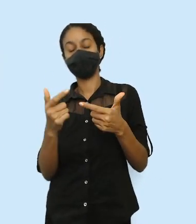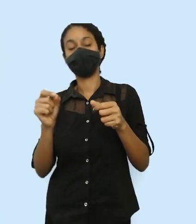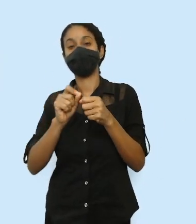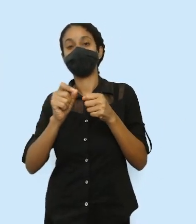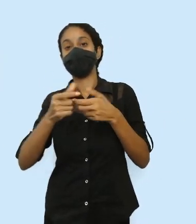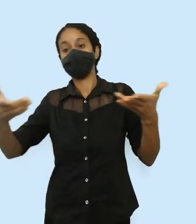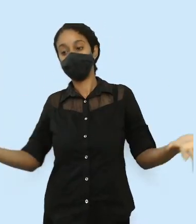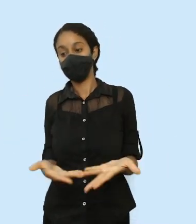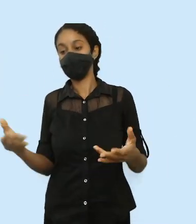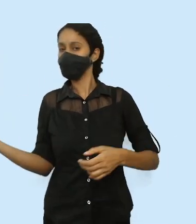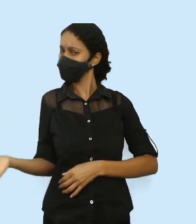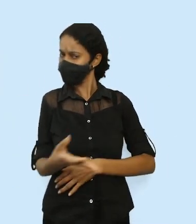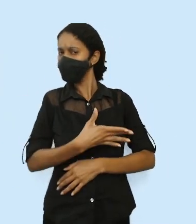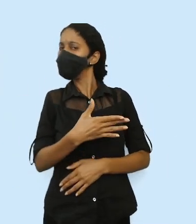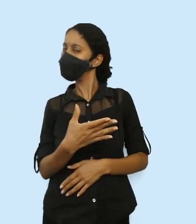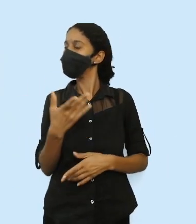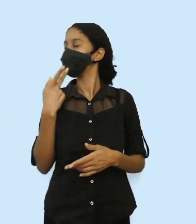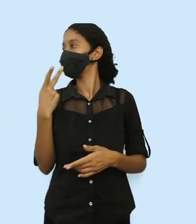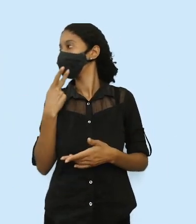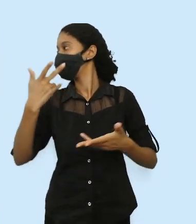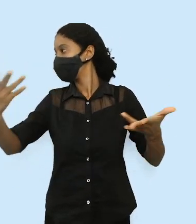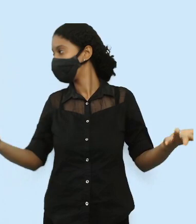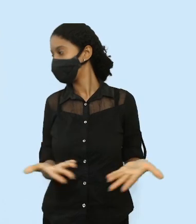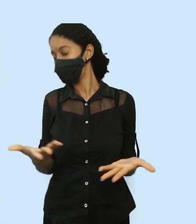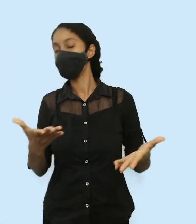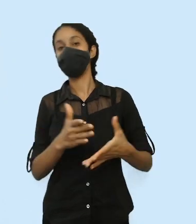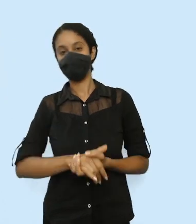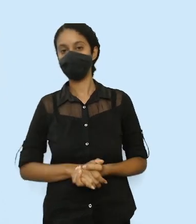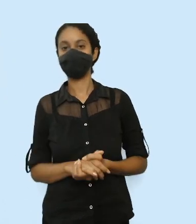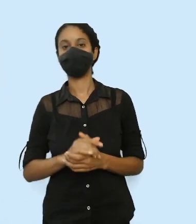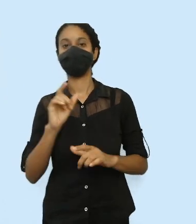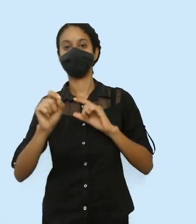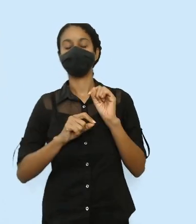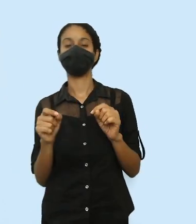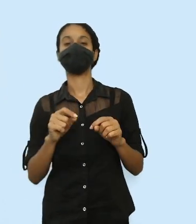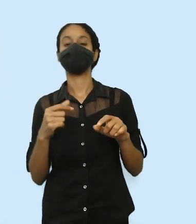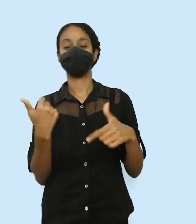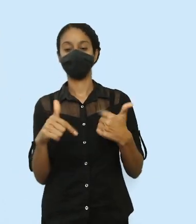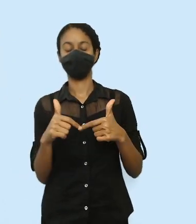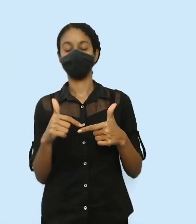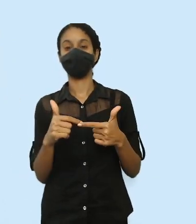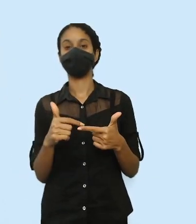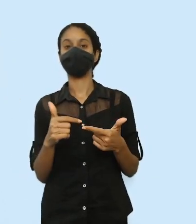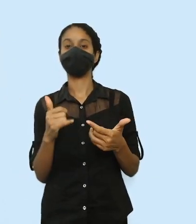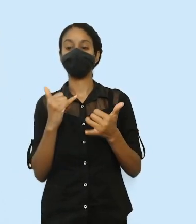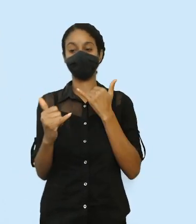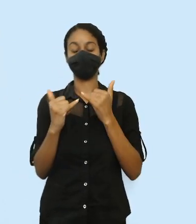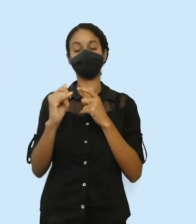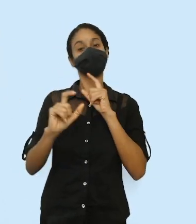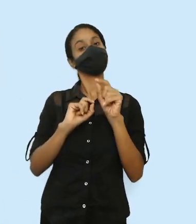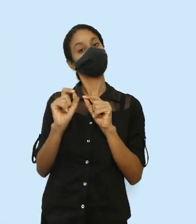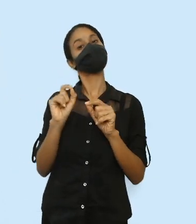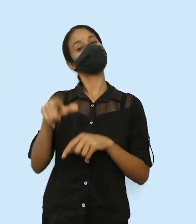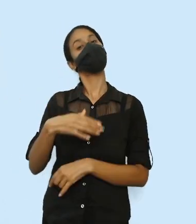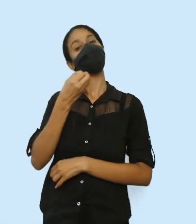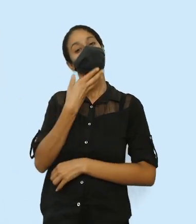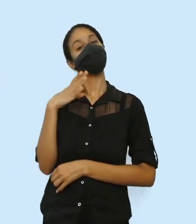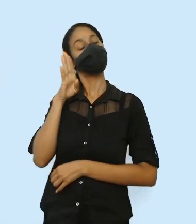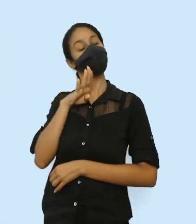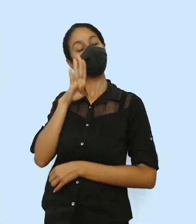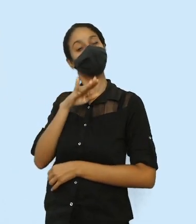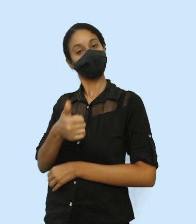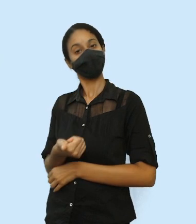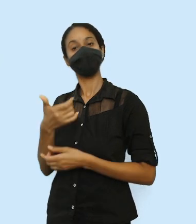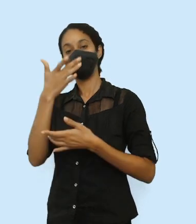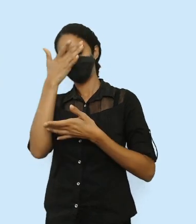um pouco é um pouco novo falar sobre isso. E essa mão de obra que aparentemente ela é bacana, né? Parece